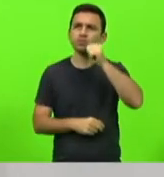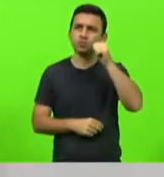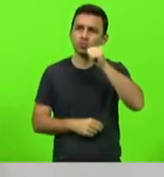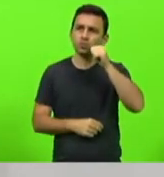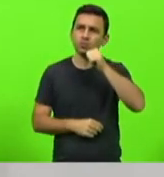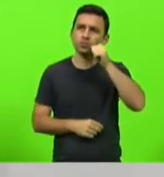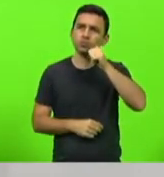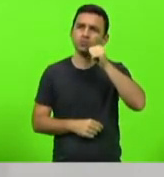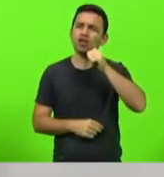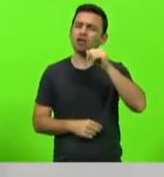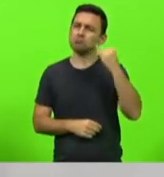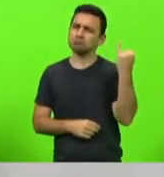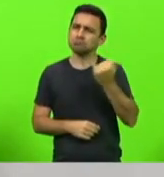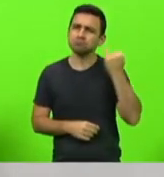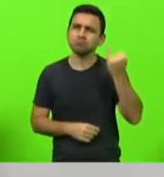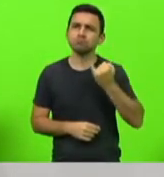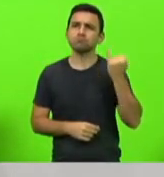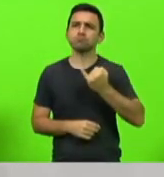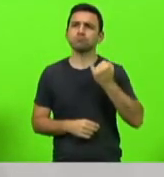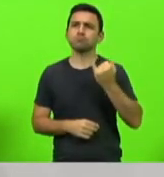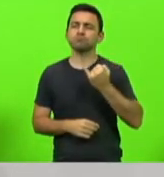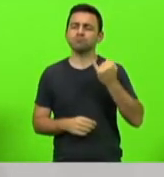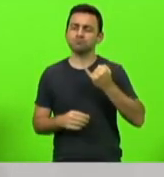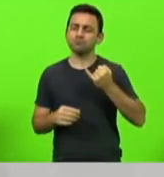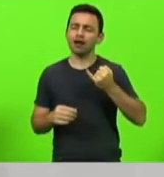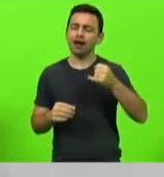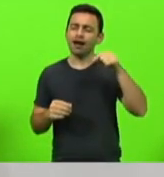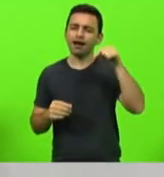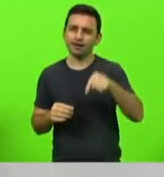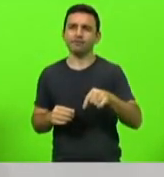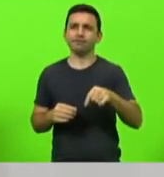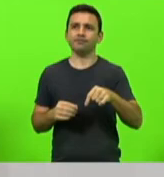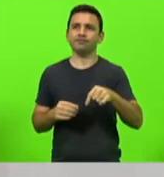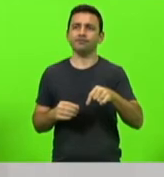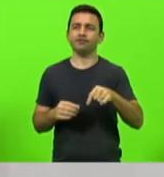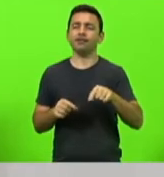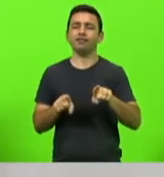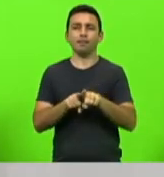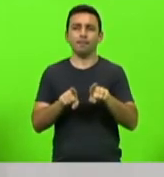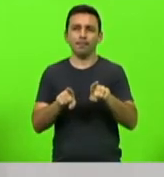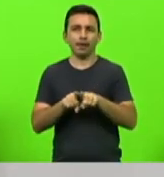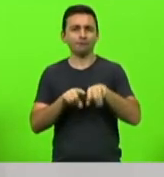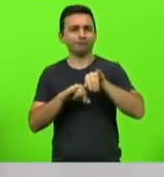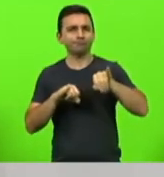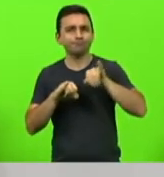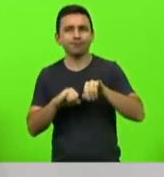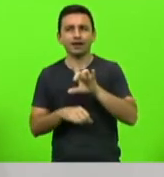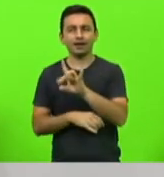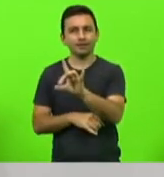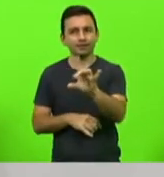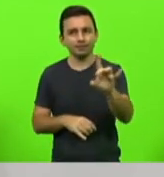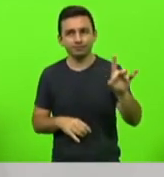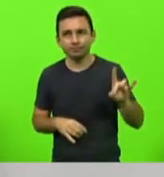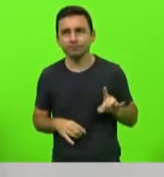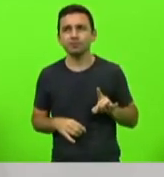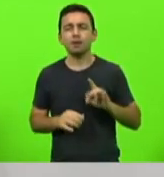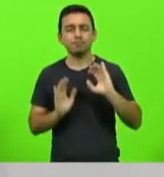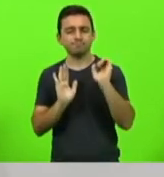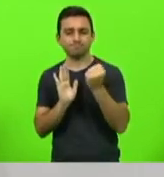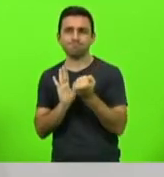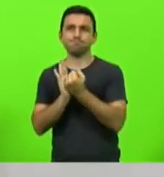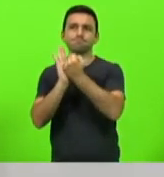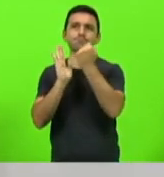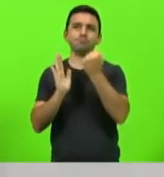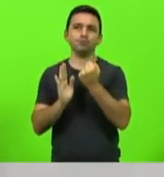a importância no nosso meio e que estão deixando também, que cada uma deixando a sua marca por